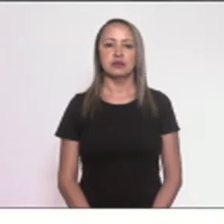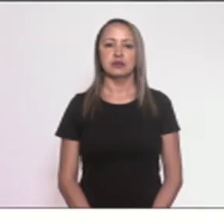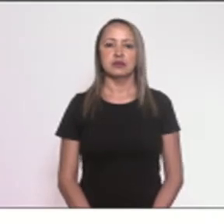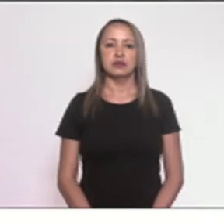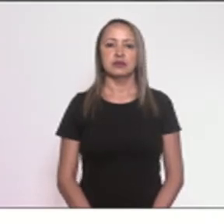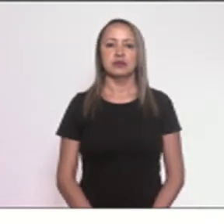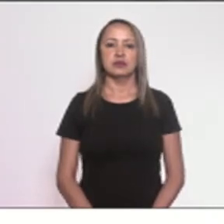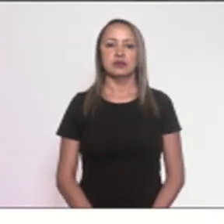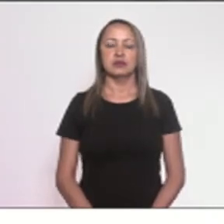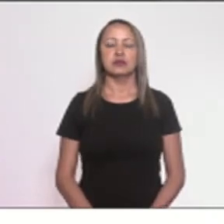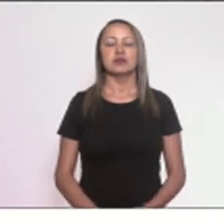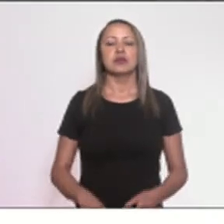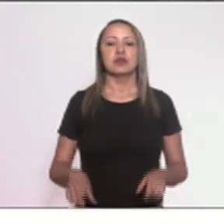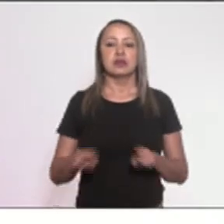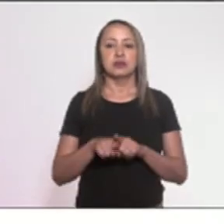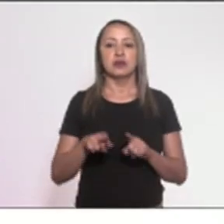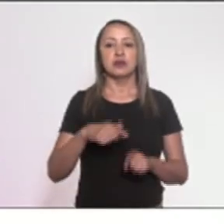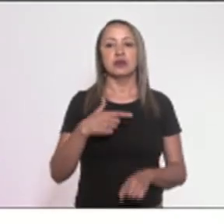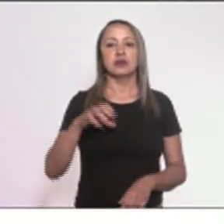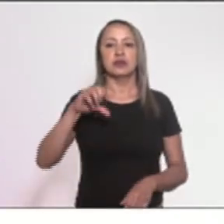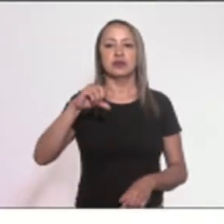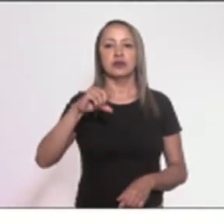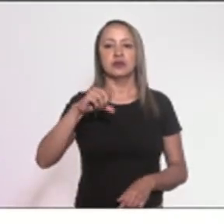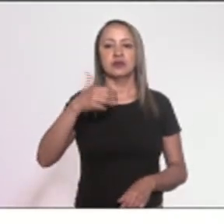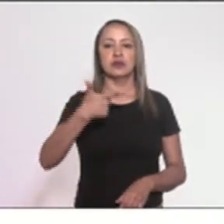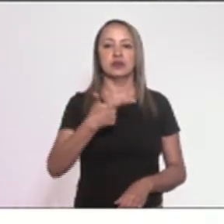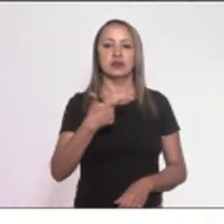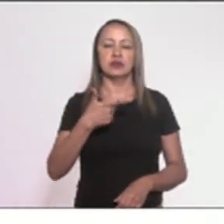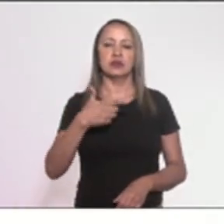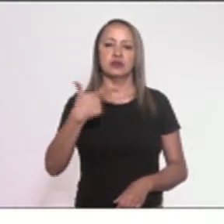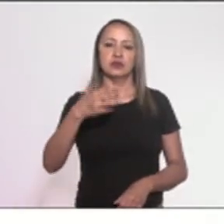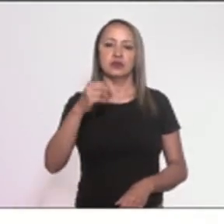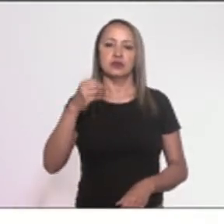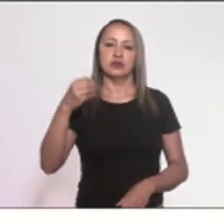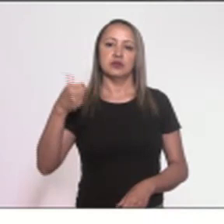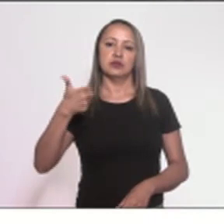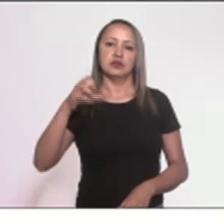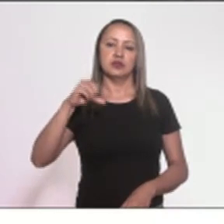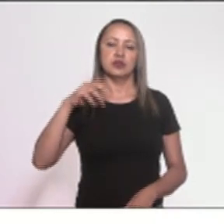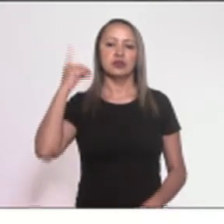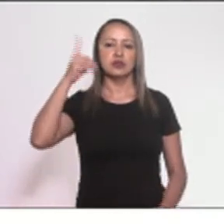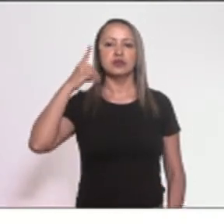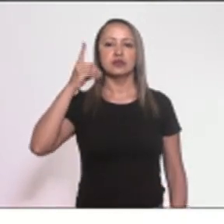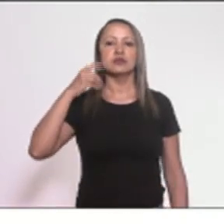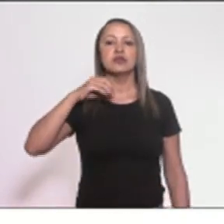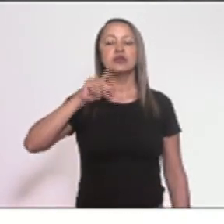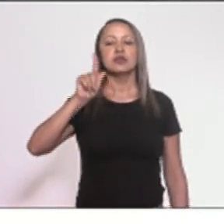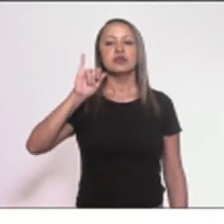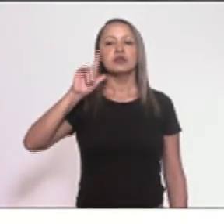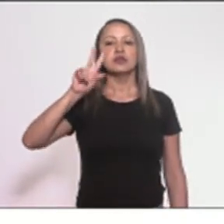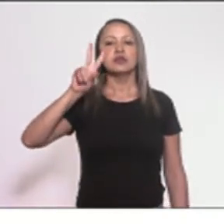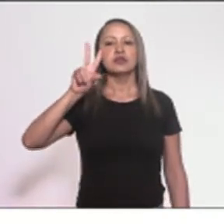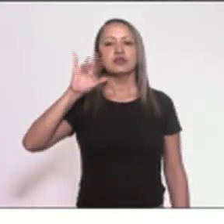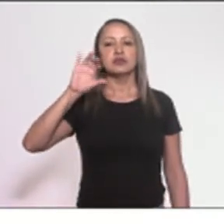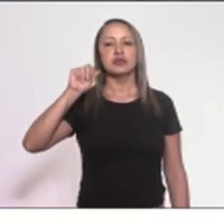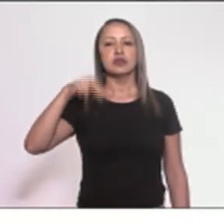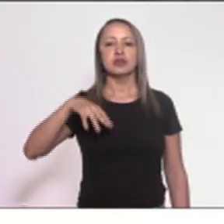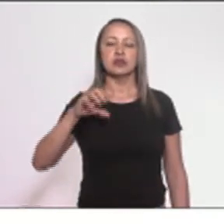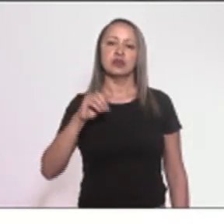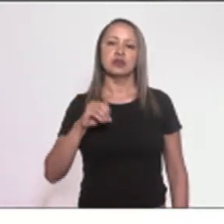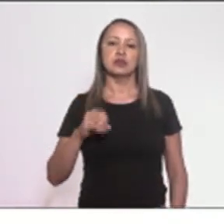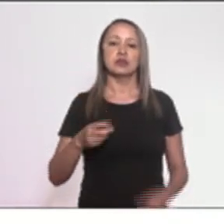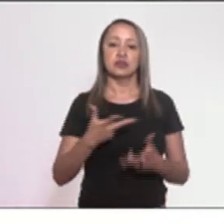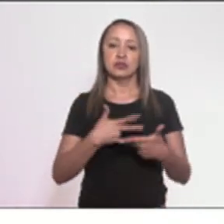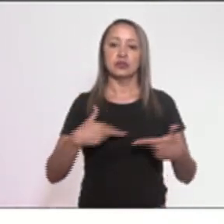Indicação Legislativa 92/2019, de autoria do deputado Gil Viana. Dos deputados Gil Viana, Marta Rocha, delegado Carlos Augusto,